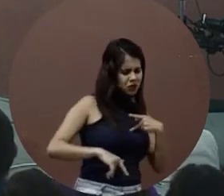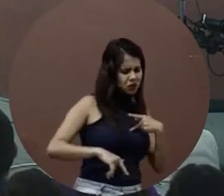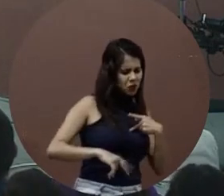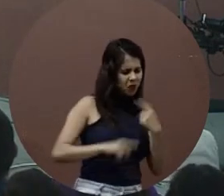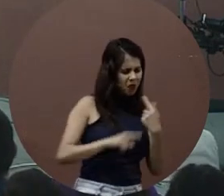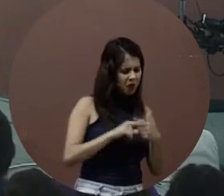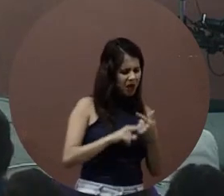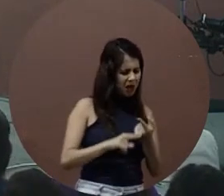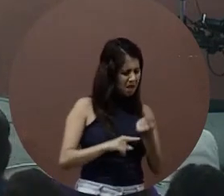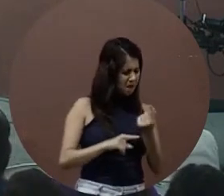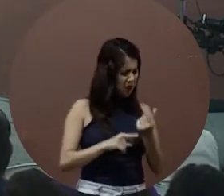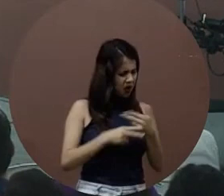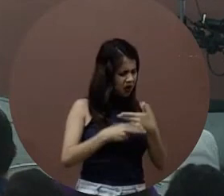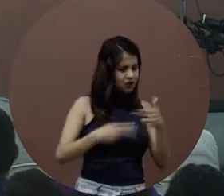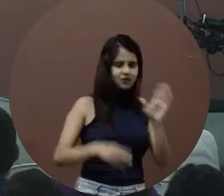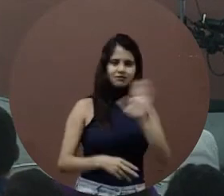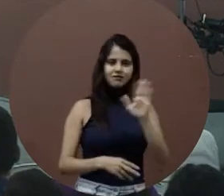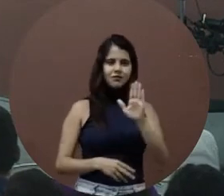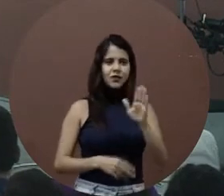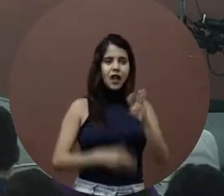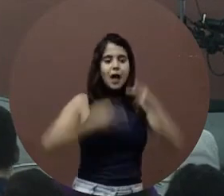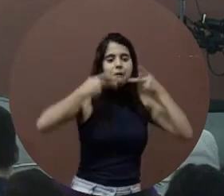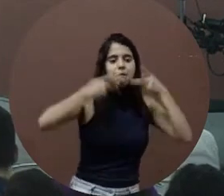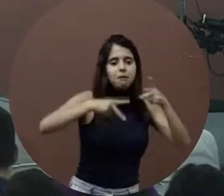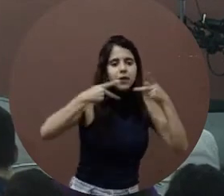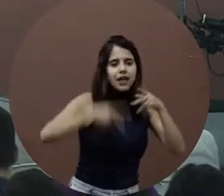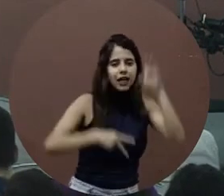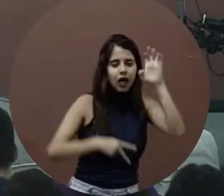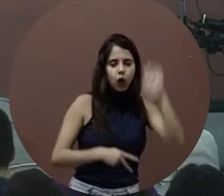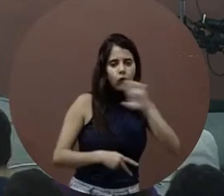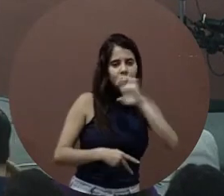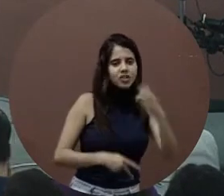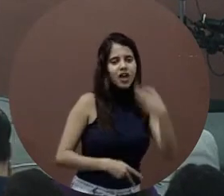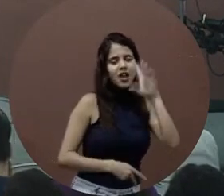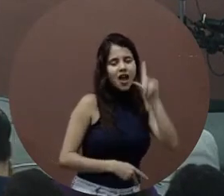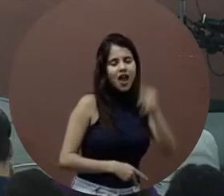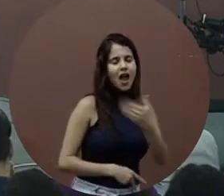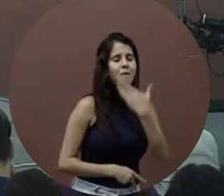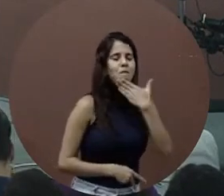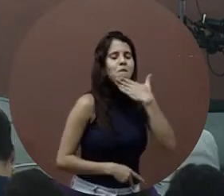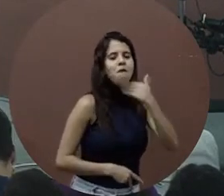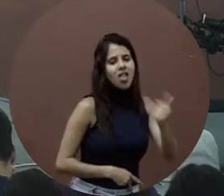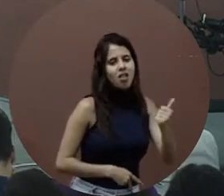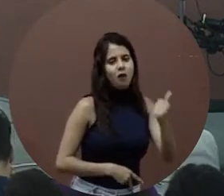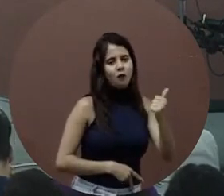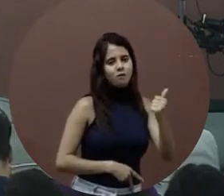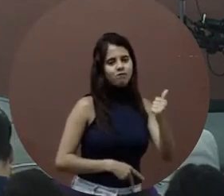pregar o evangelho é o que há de maior e de melhor de se fazer em uma vida.